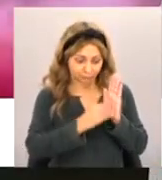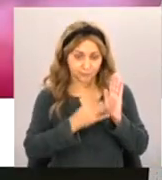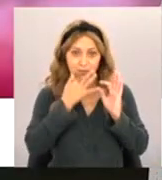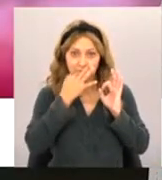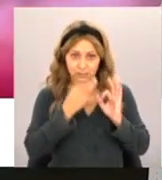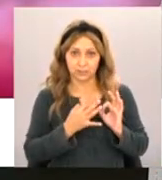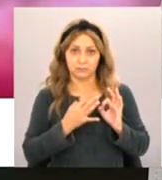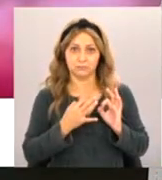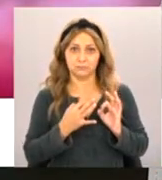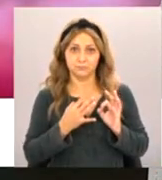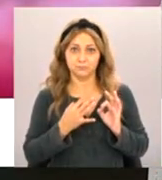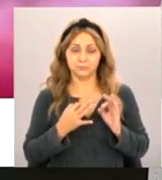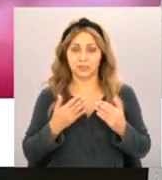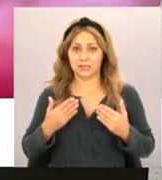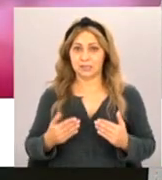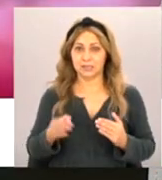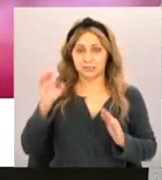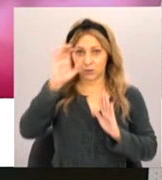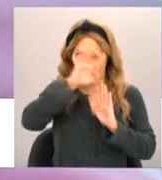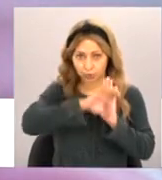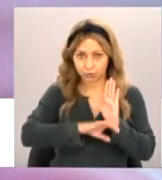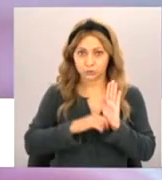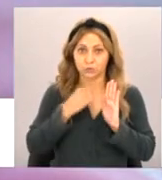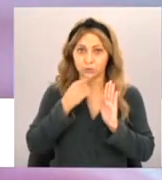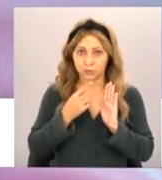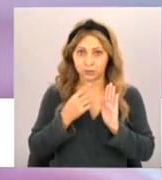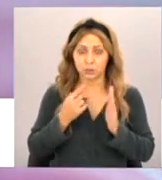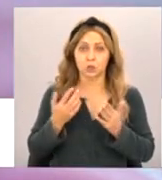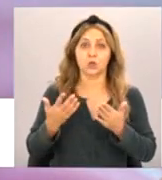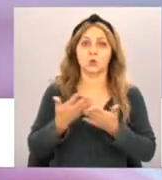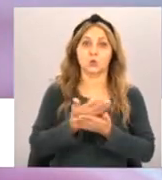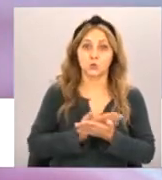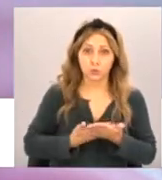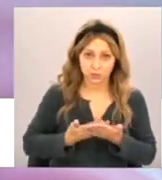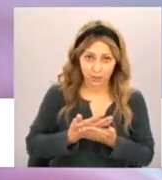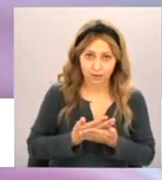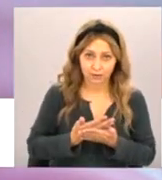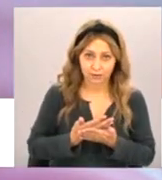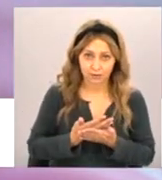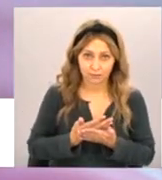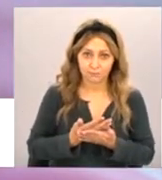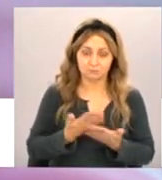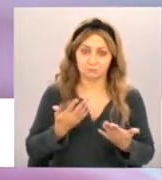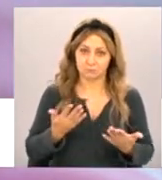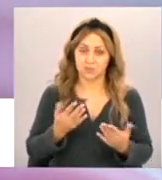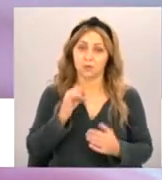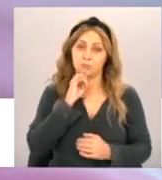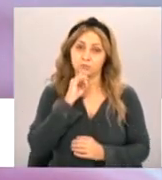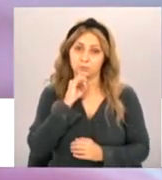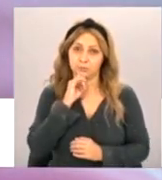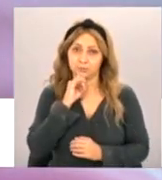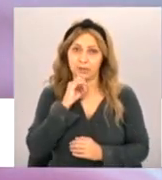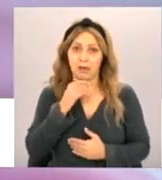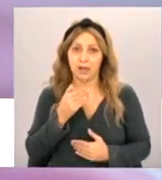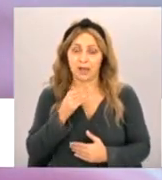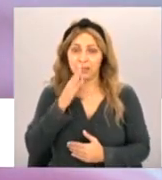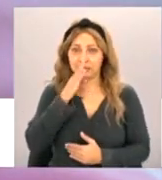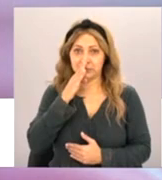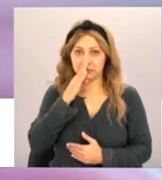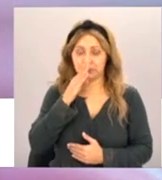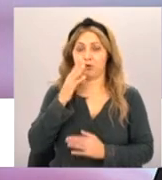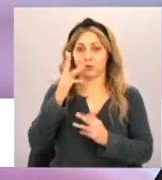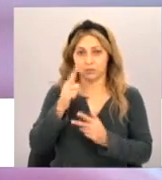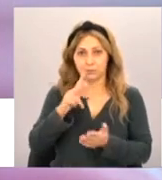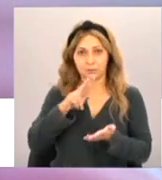República é assim que a nossa Constituição determina que devem ser feitas as negociações orçamentais e depois havia sempre bom remédio caso a especialidade